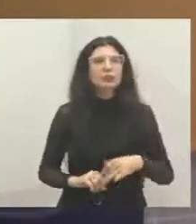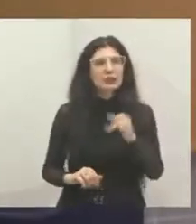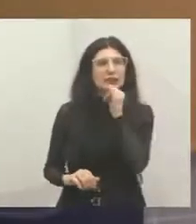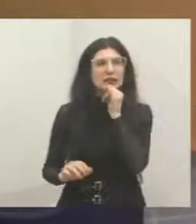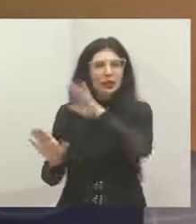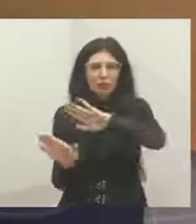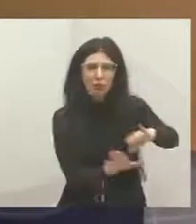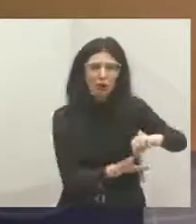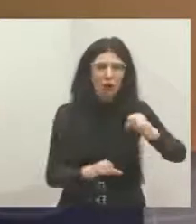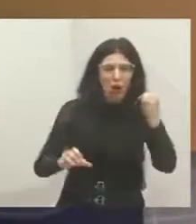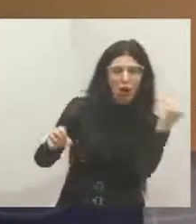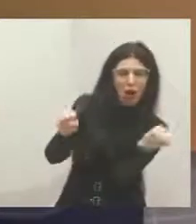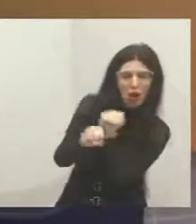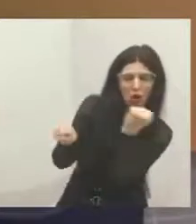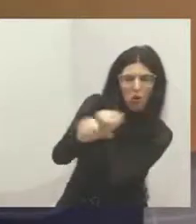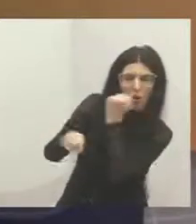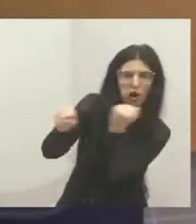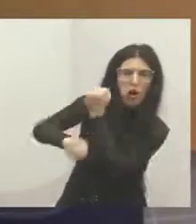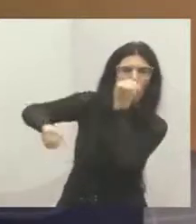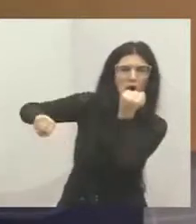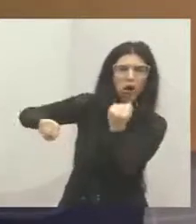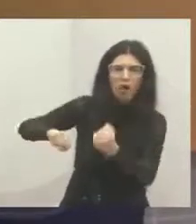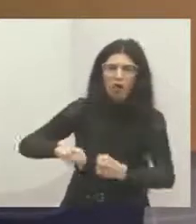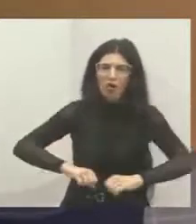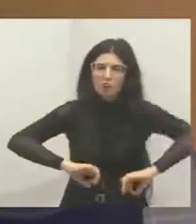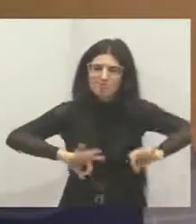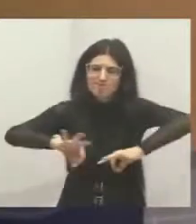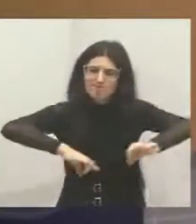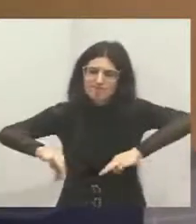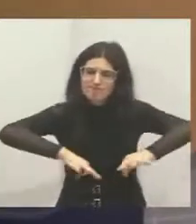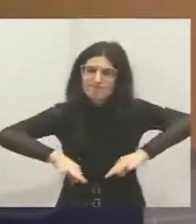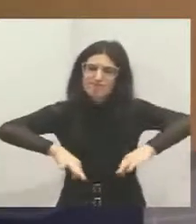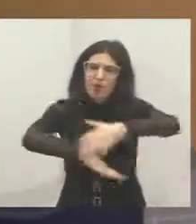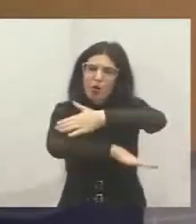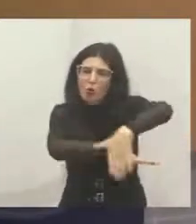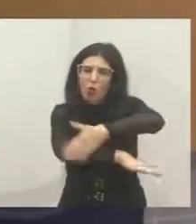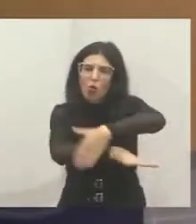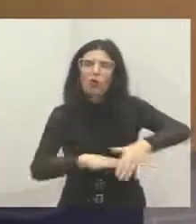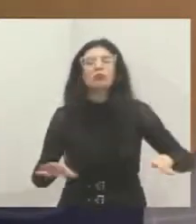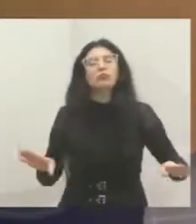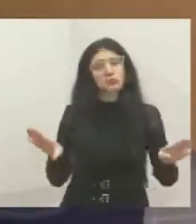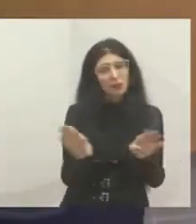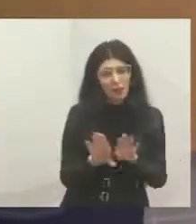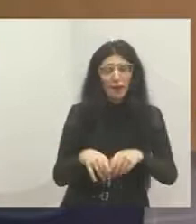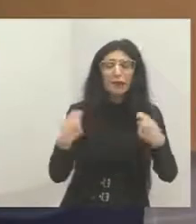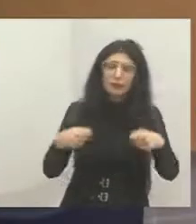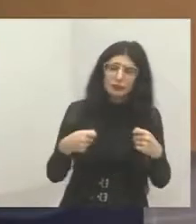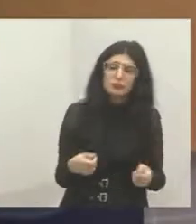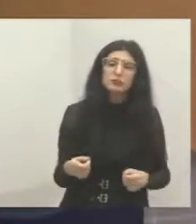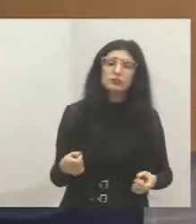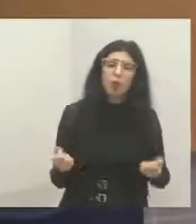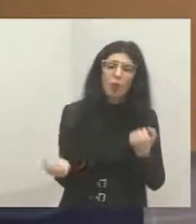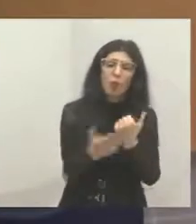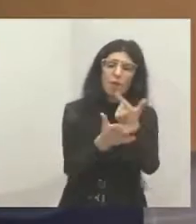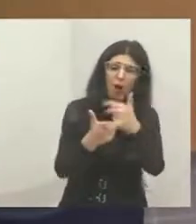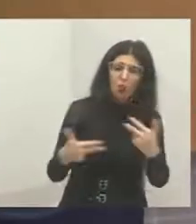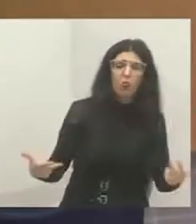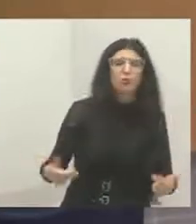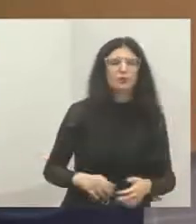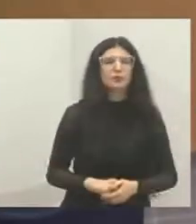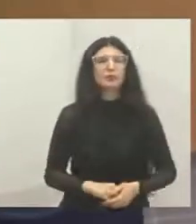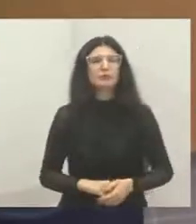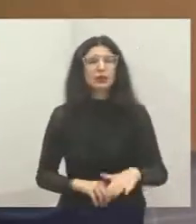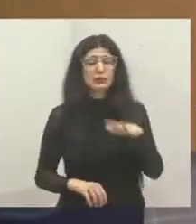executado e tem também os materiais que são comprados para ter assiduidade, né, de colocar o município em